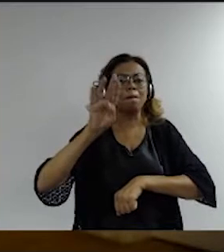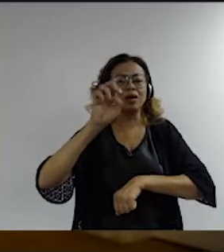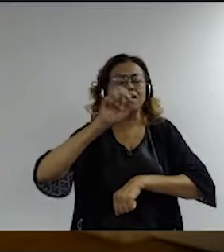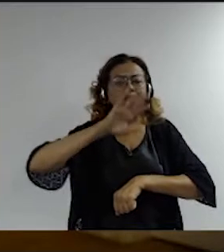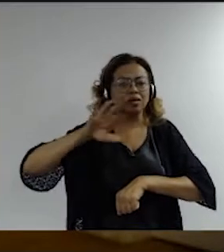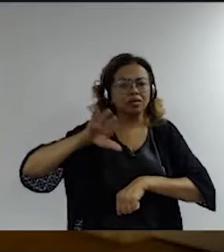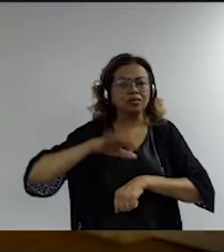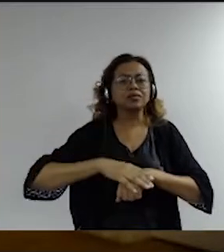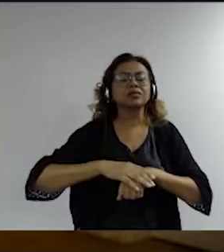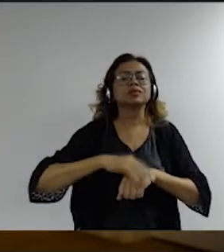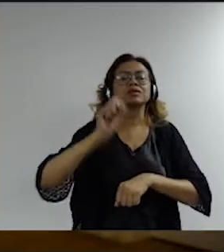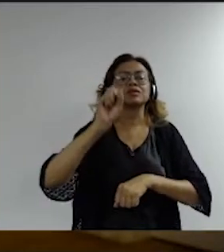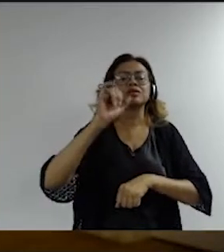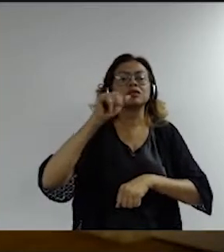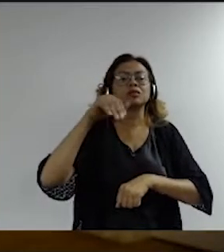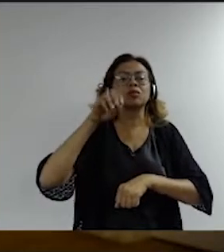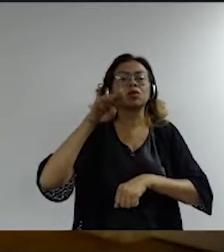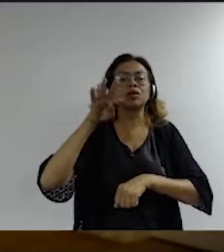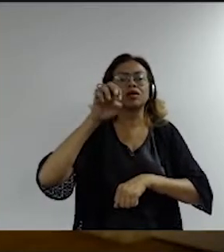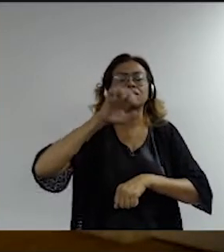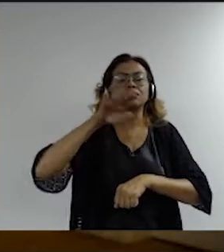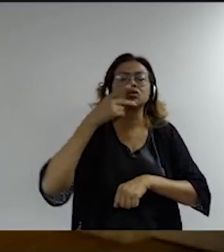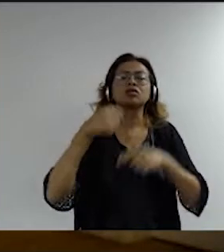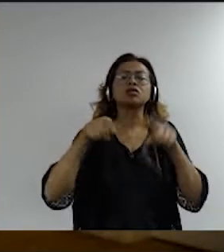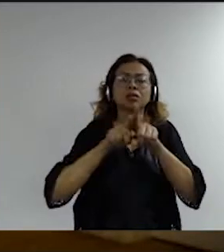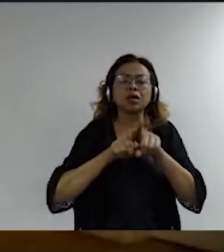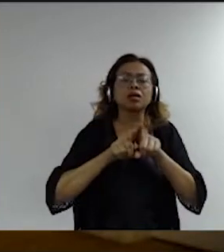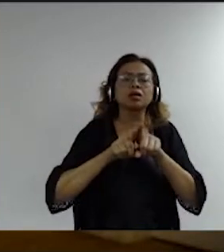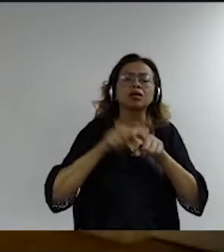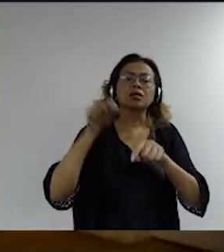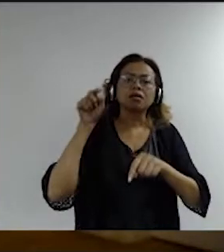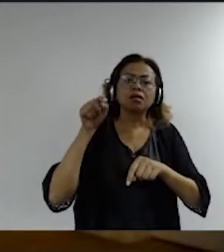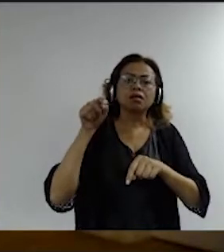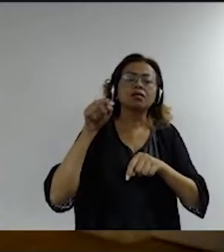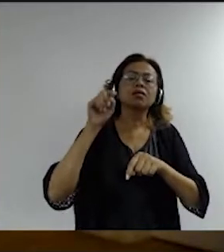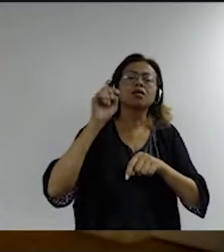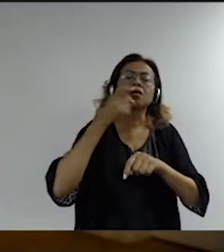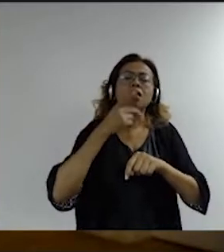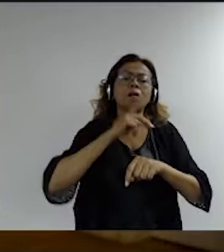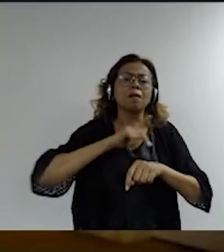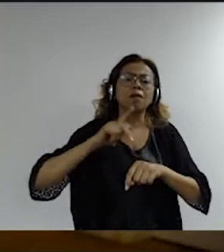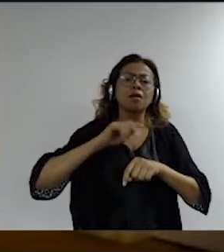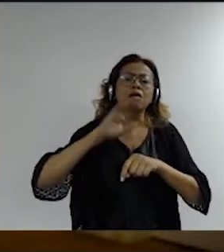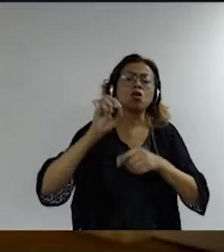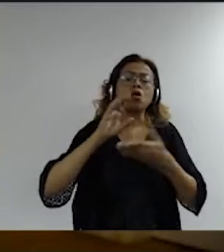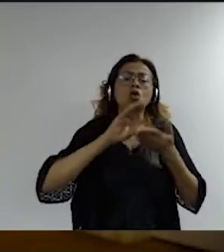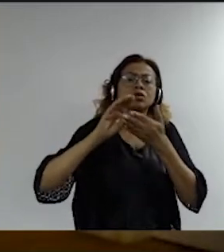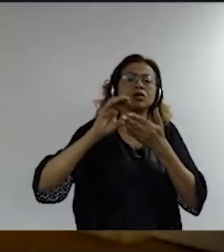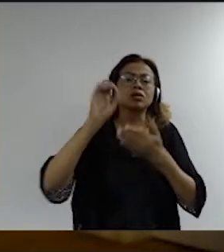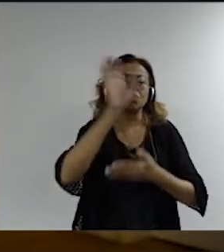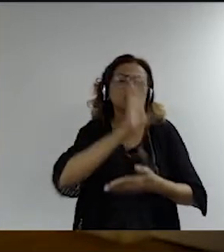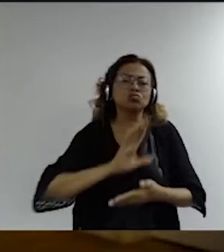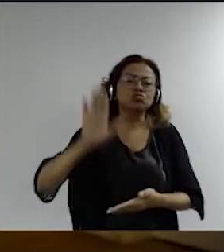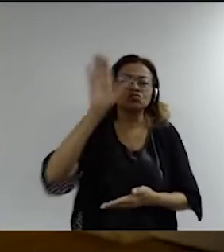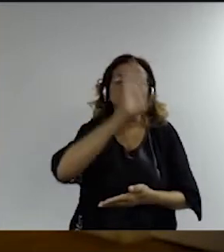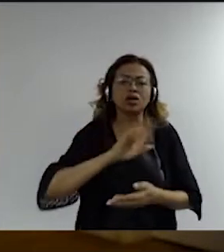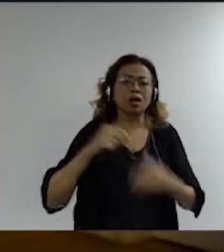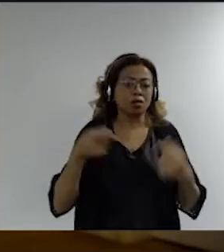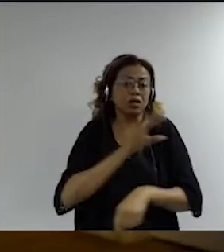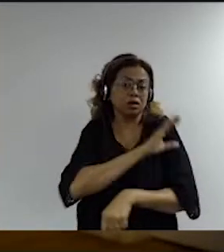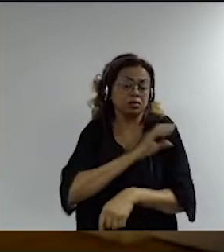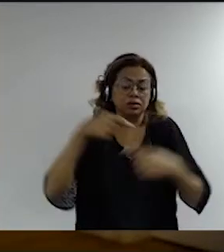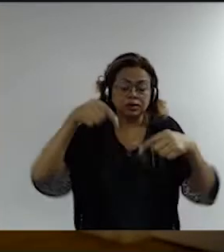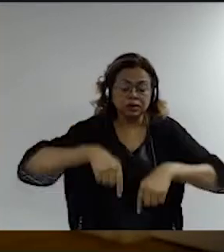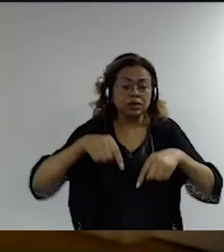secretário-geral da OAB Nacional e coordenador-geral do Congresso Digital. Boa noite, e aqui